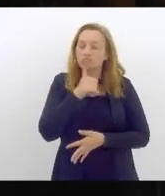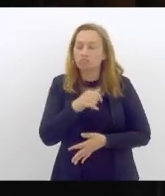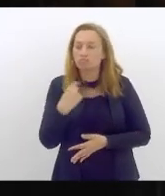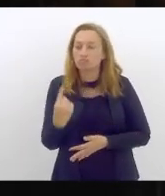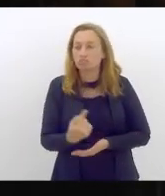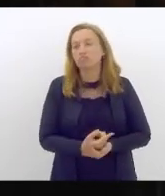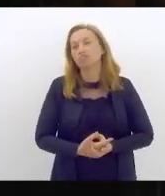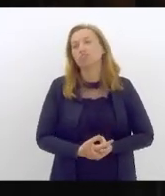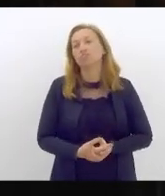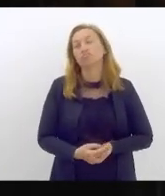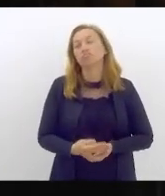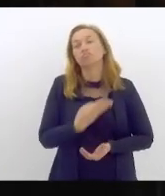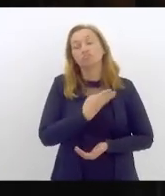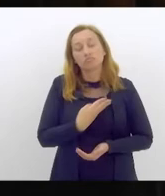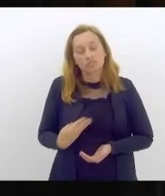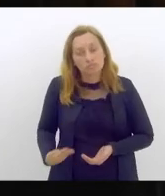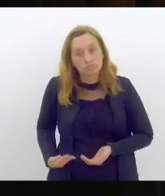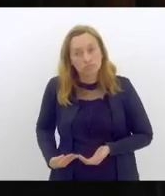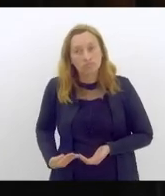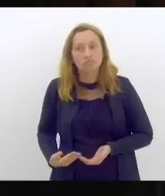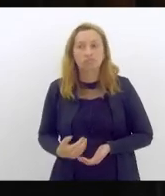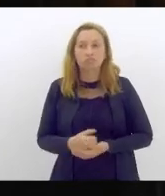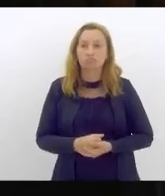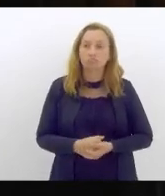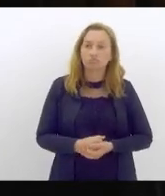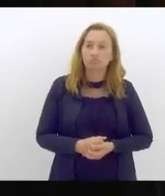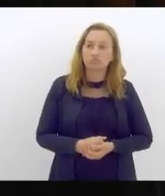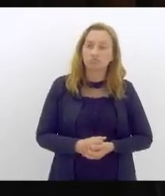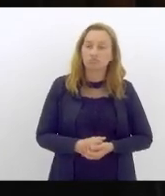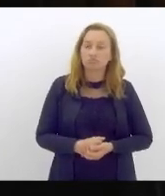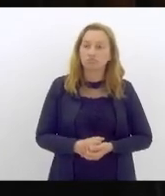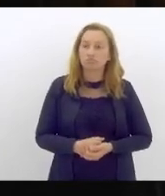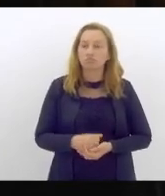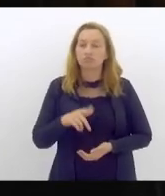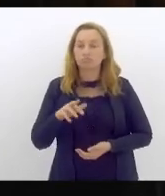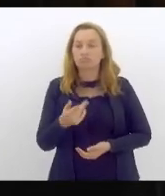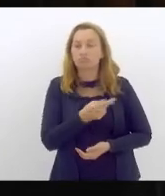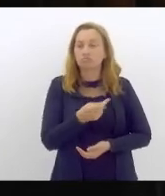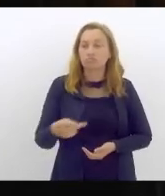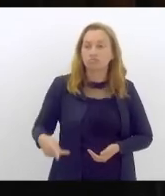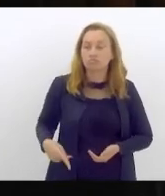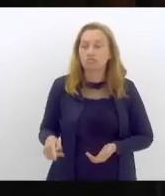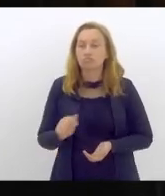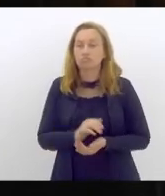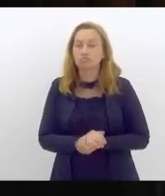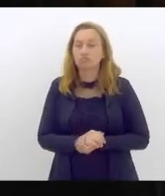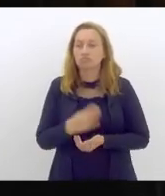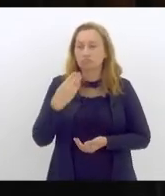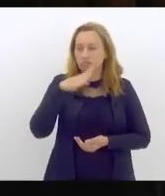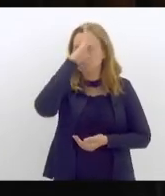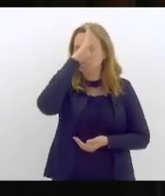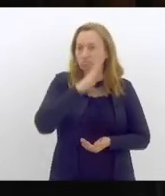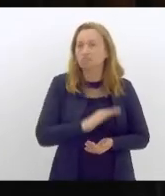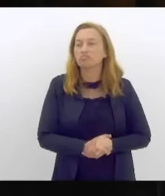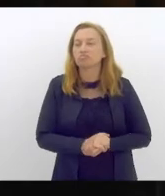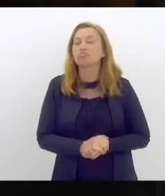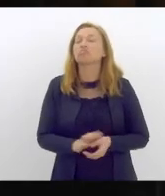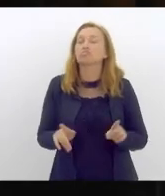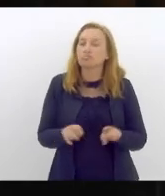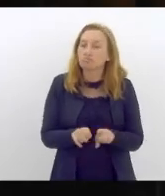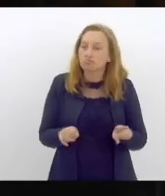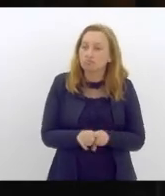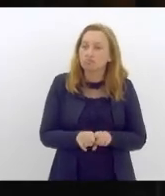mulheres o governador e que está irmanado com o Presidente da República Jair bolsonaro também